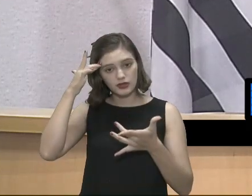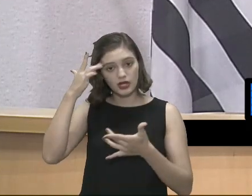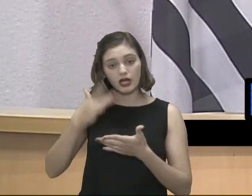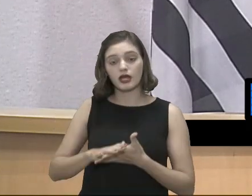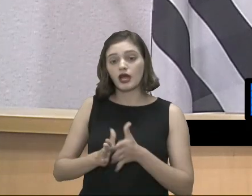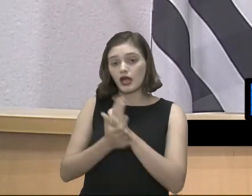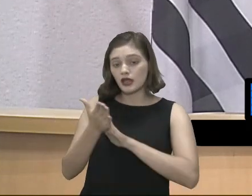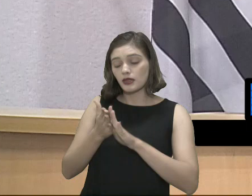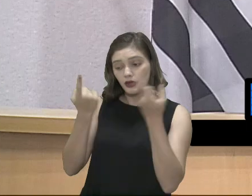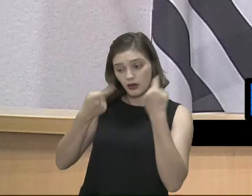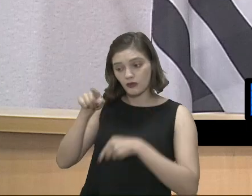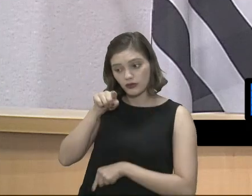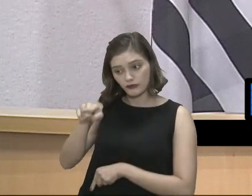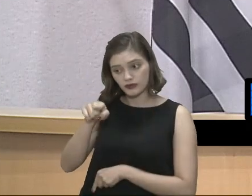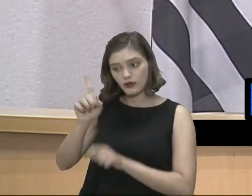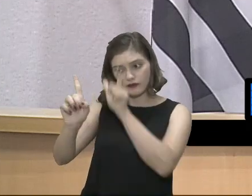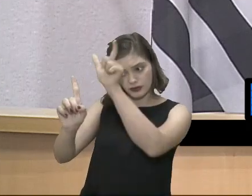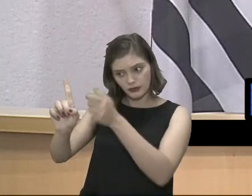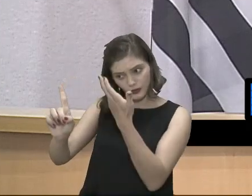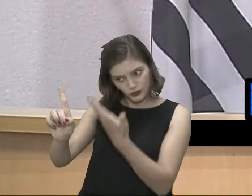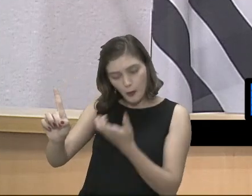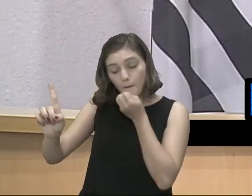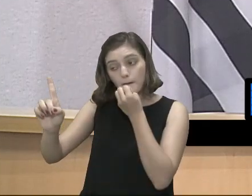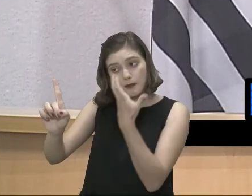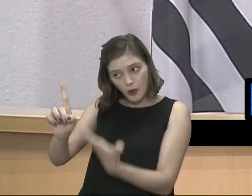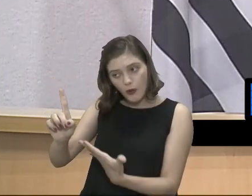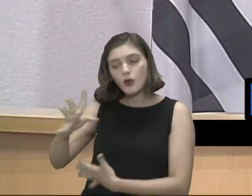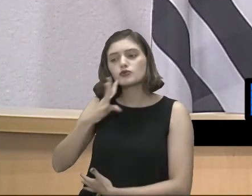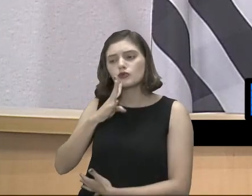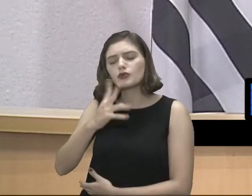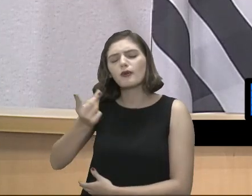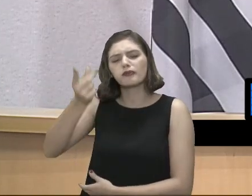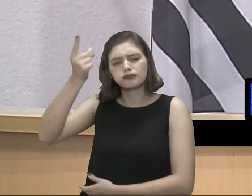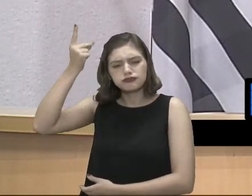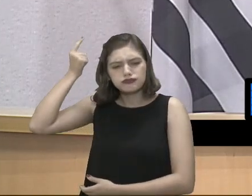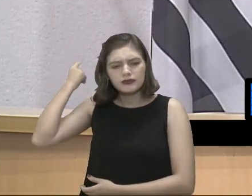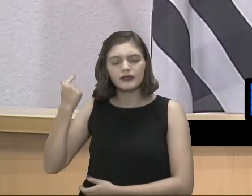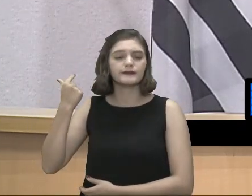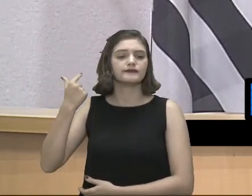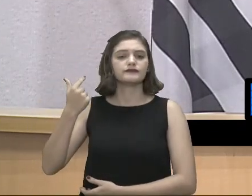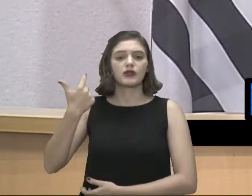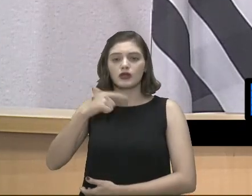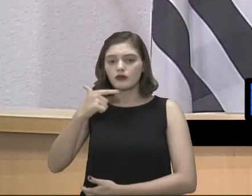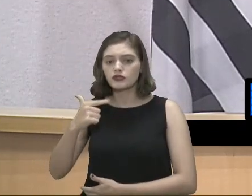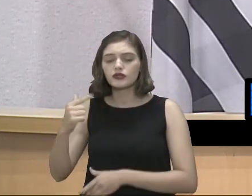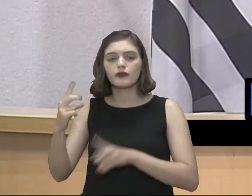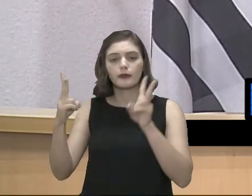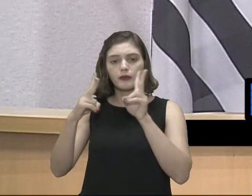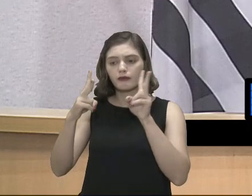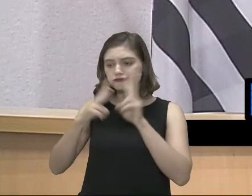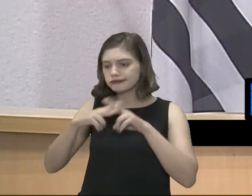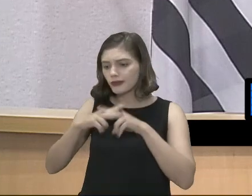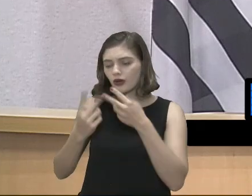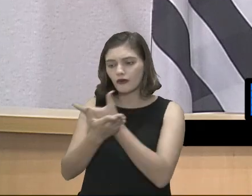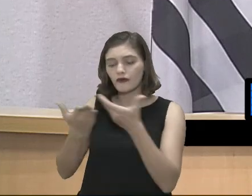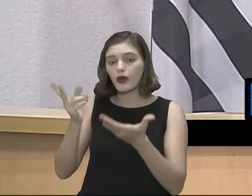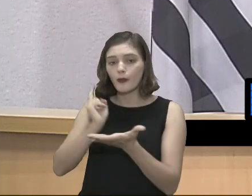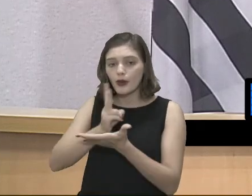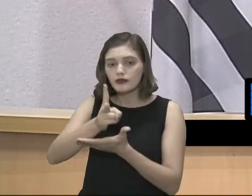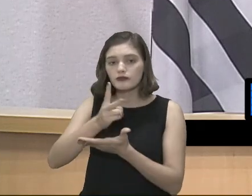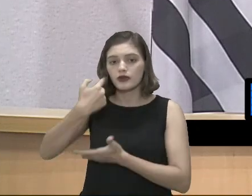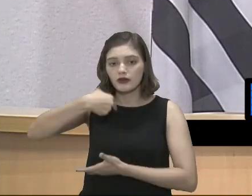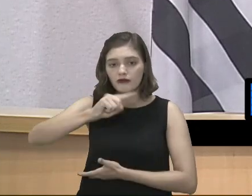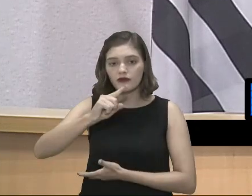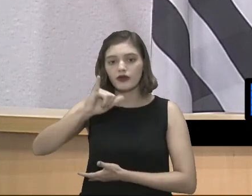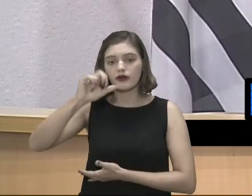você, Cíntia. Que você é uma pessoa muito boa. Eu te conheço há muitos anos, não tive atrito com você. Mas sempre que vai levar uma